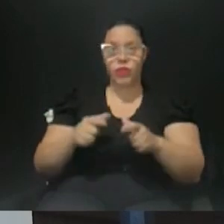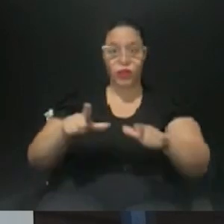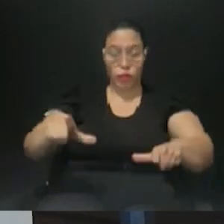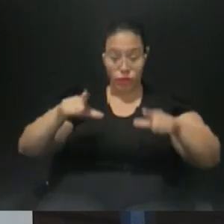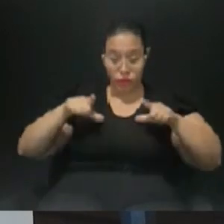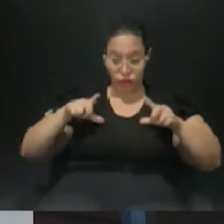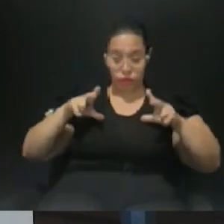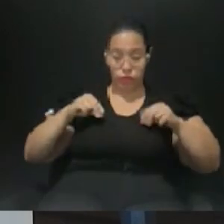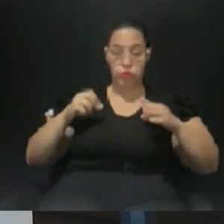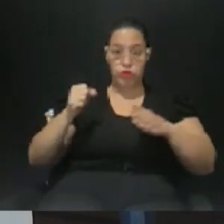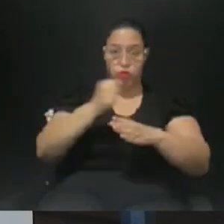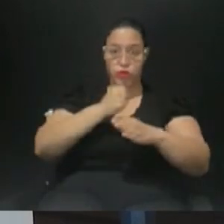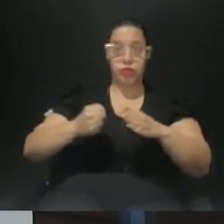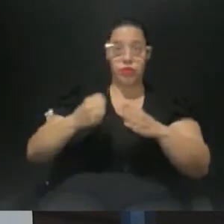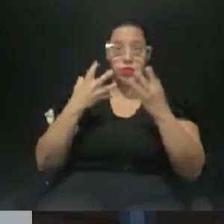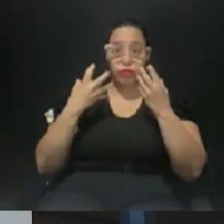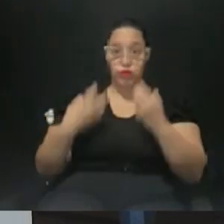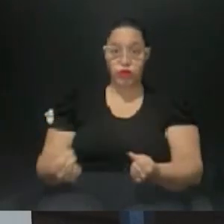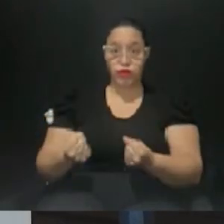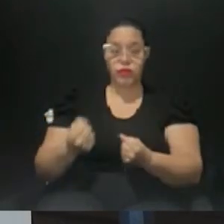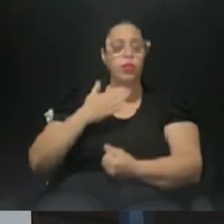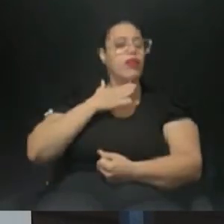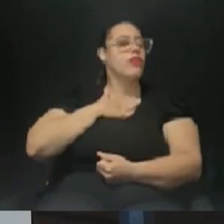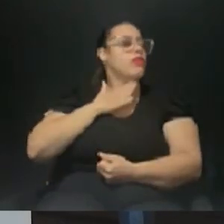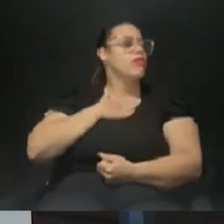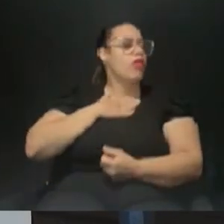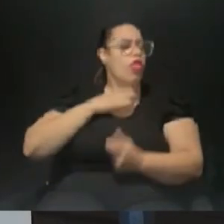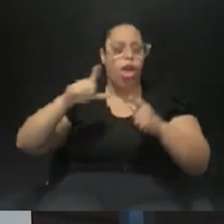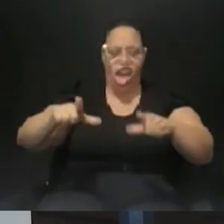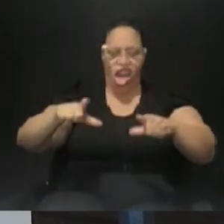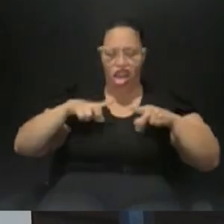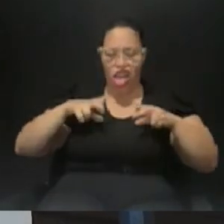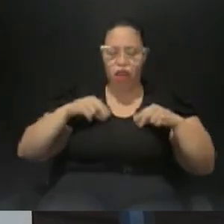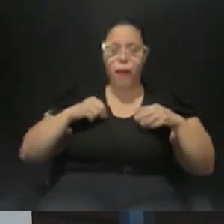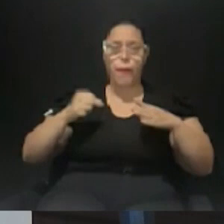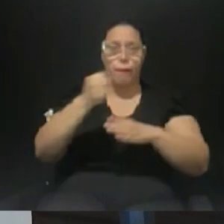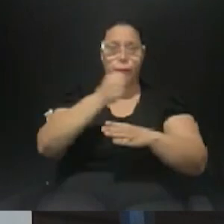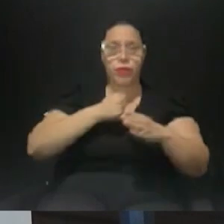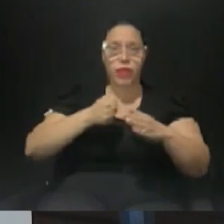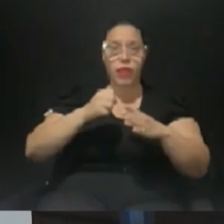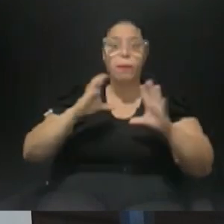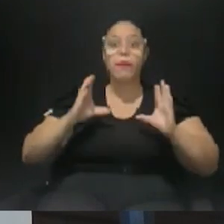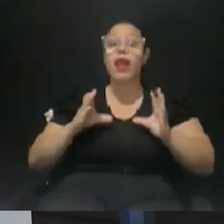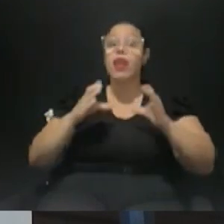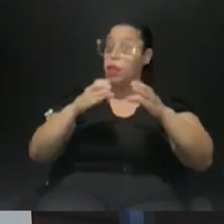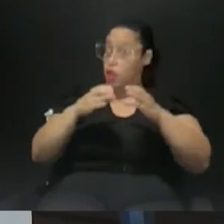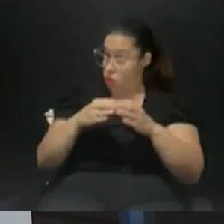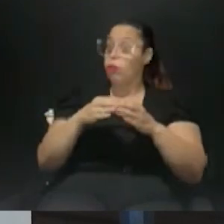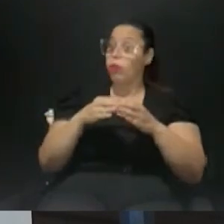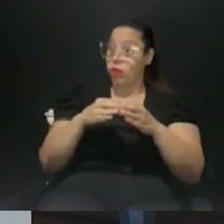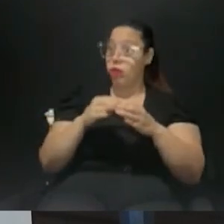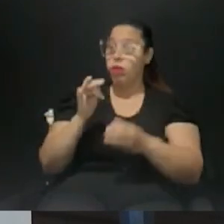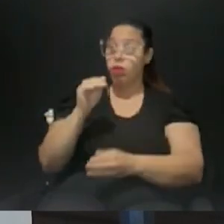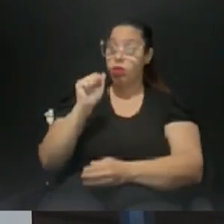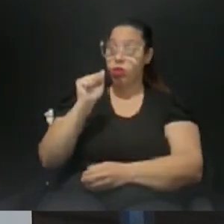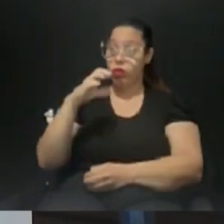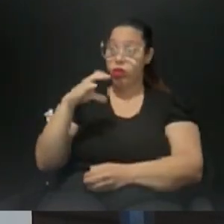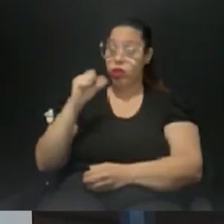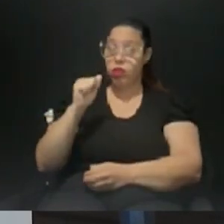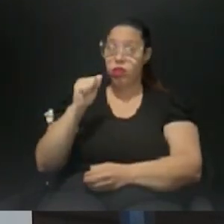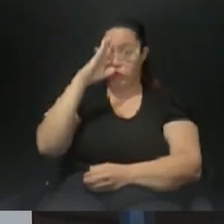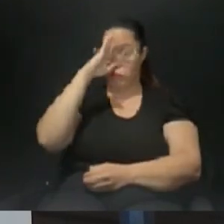é para a equipe do Faca Bar, que inclusive o Vicente, que não está aqui, mas também fez parte dessa